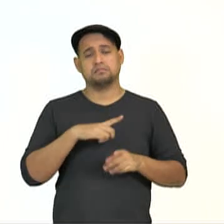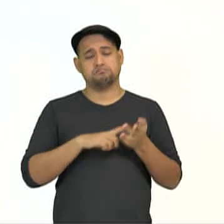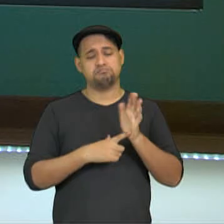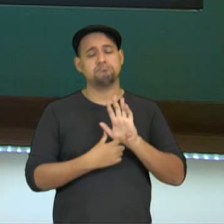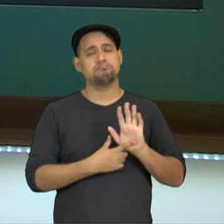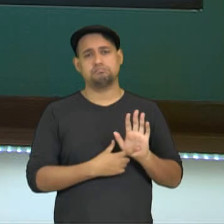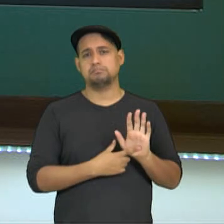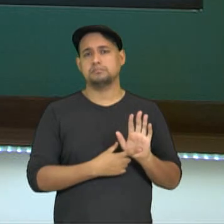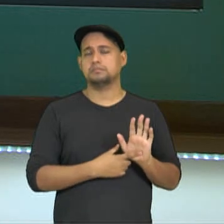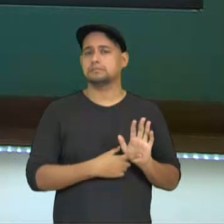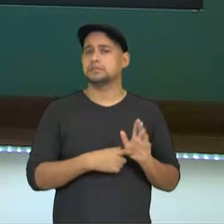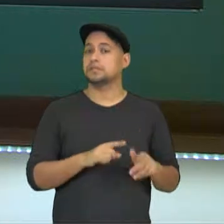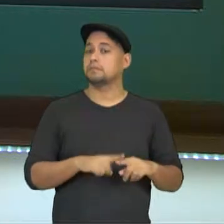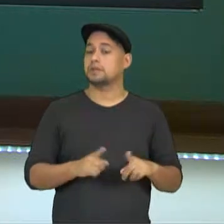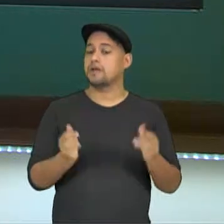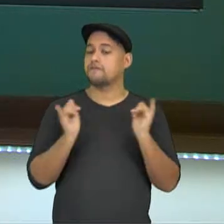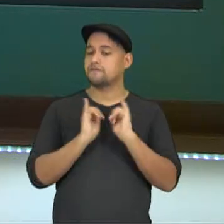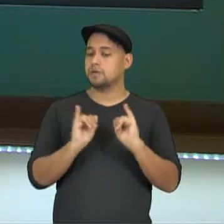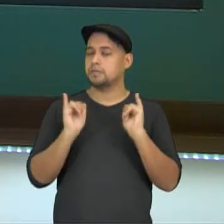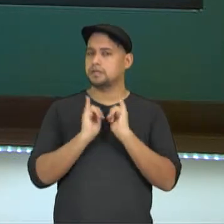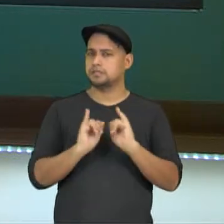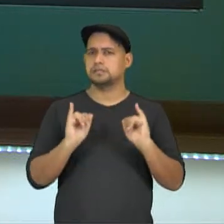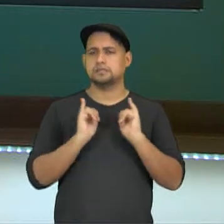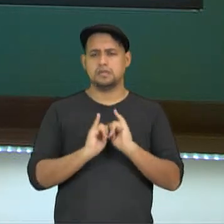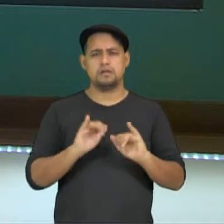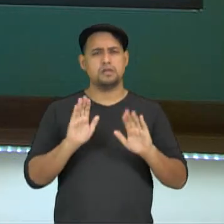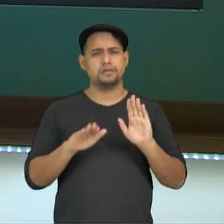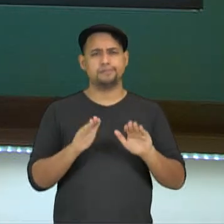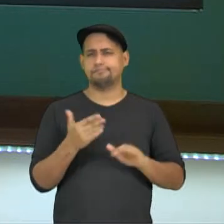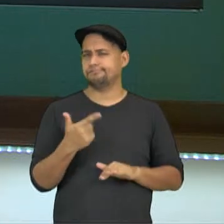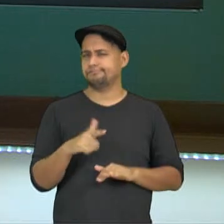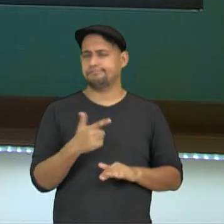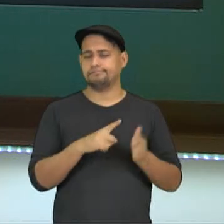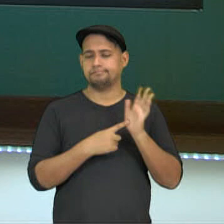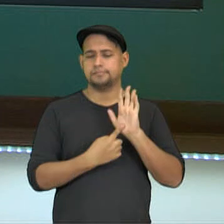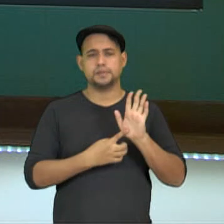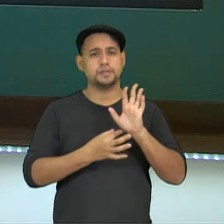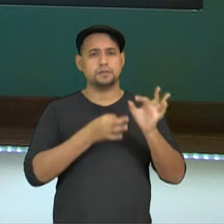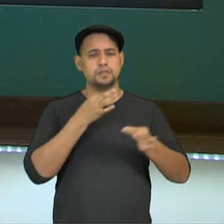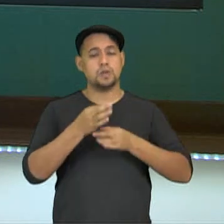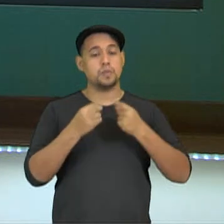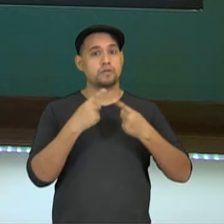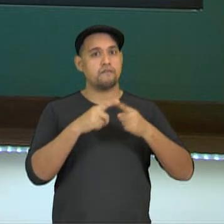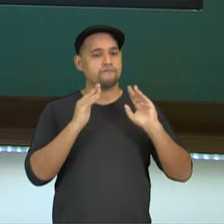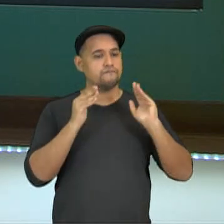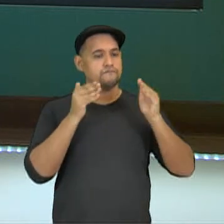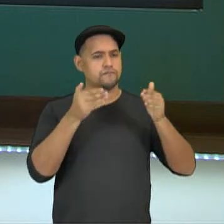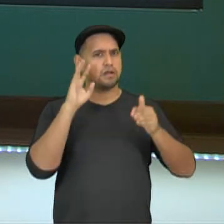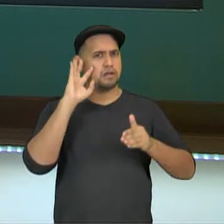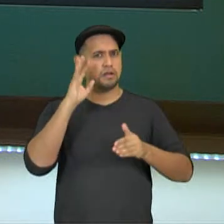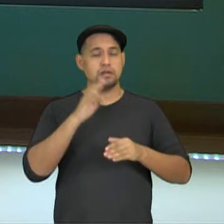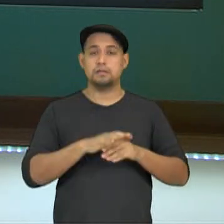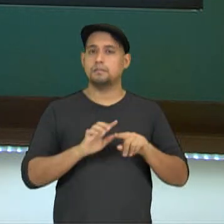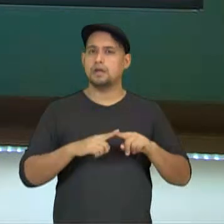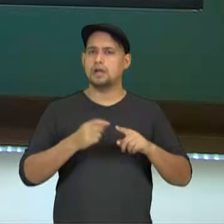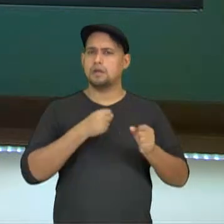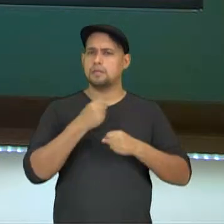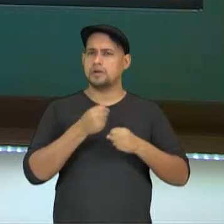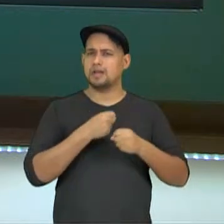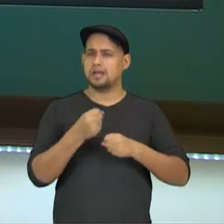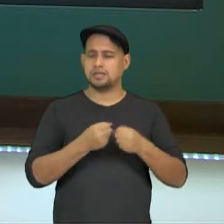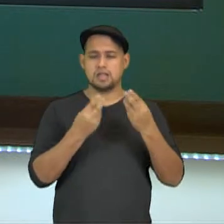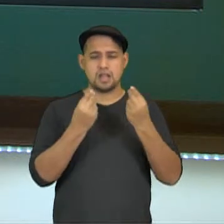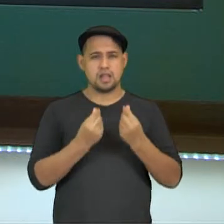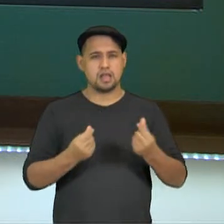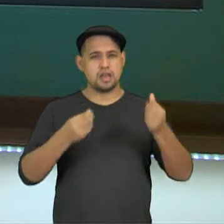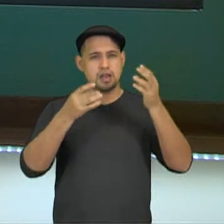trazem opinião, enquanto a notícia geralmente não traz opinião porque ela é focada no fato. A reportagem, como ela é mais densa,